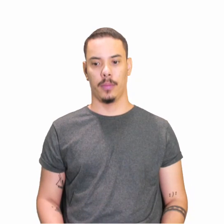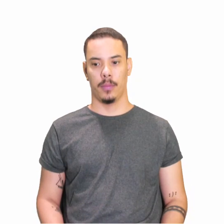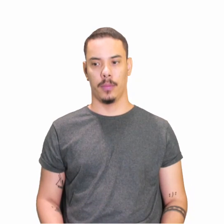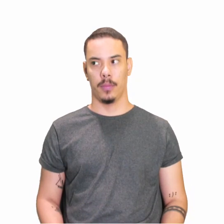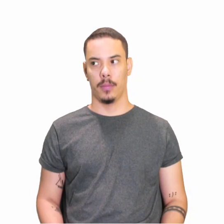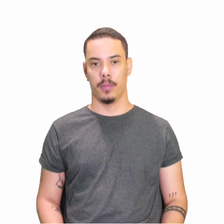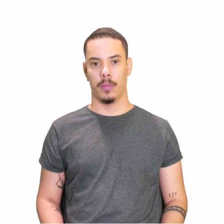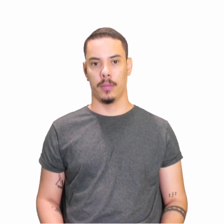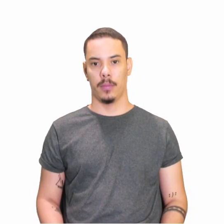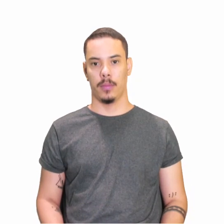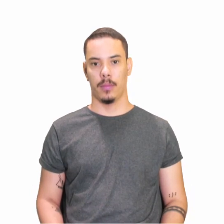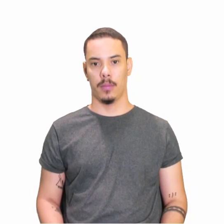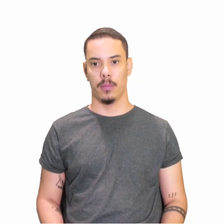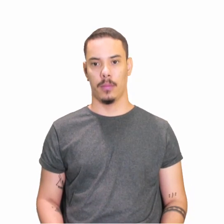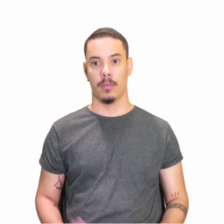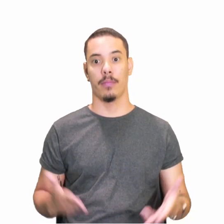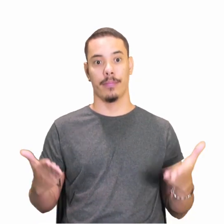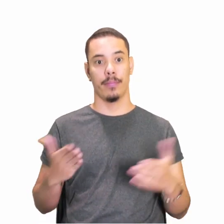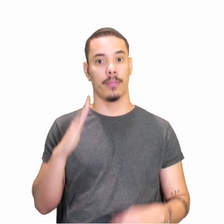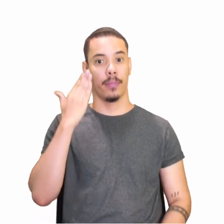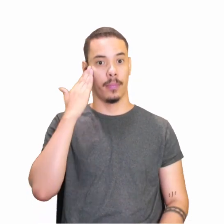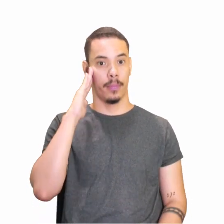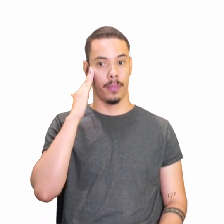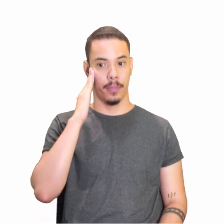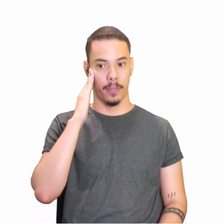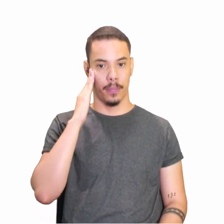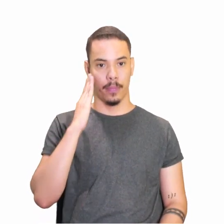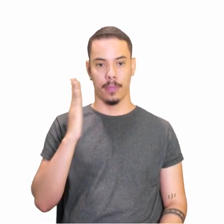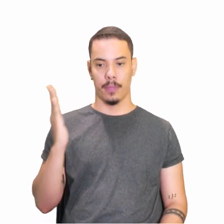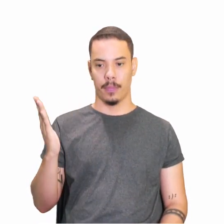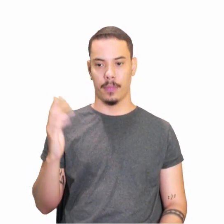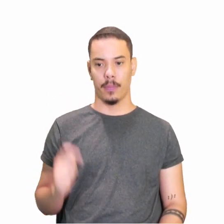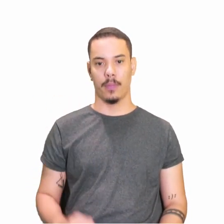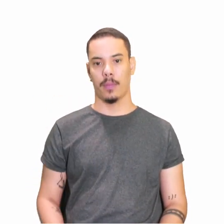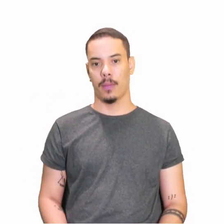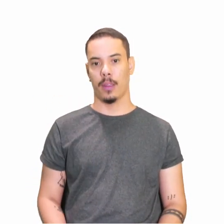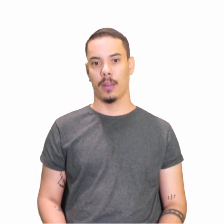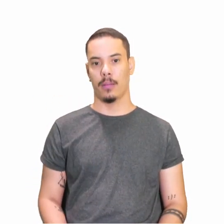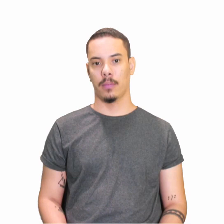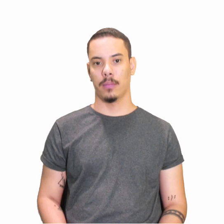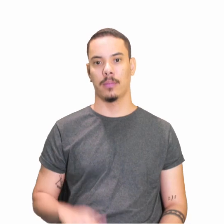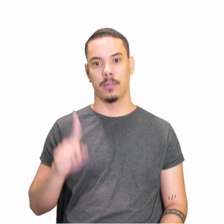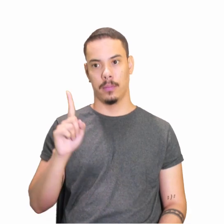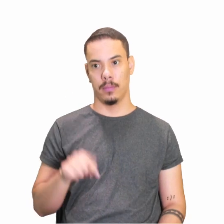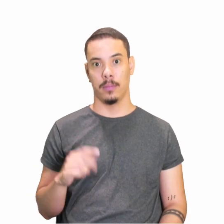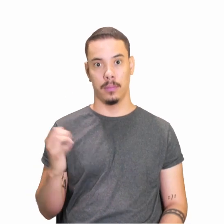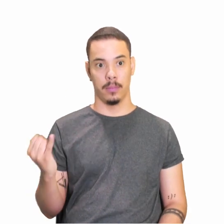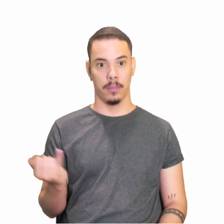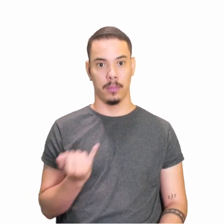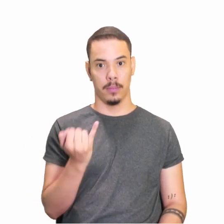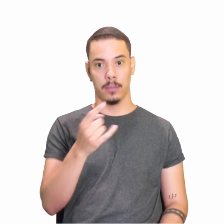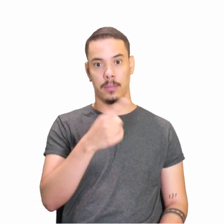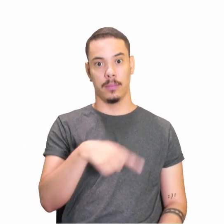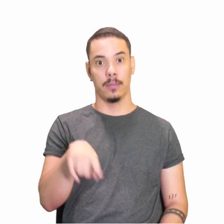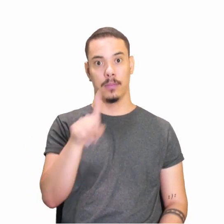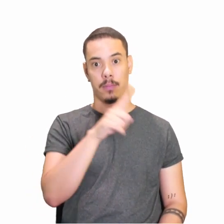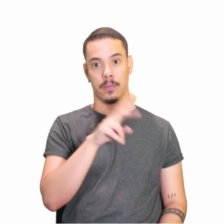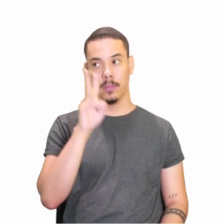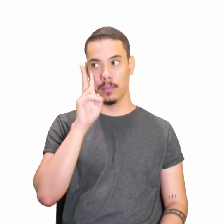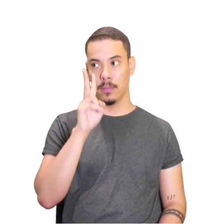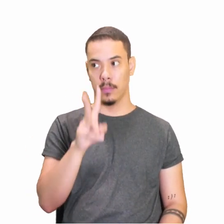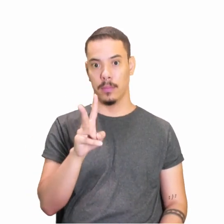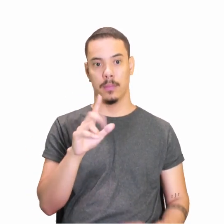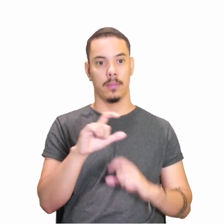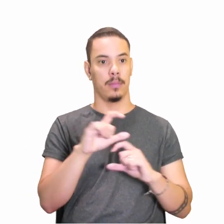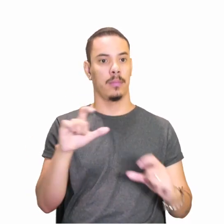entender aí sobre o gênero charge. É muito importante você ver que as intenções, né, da